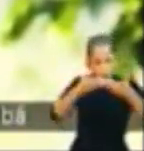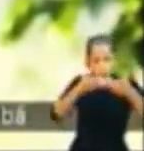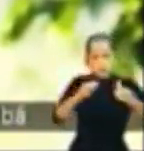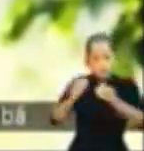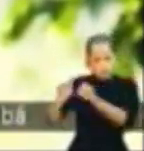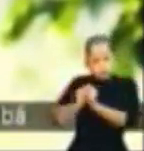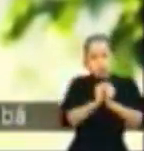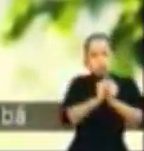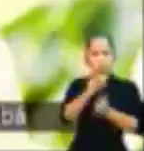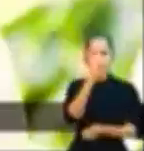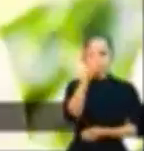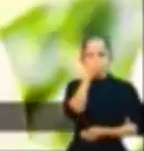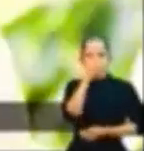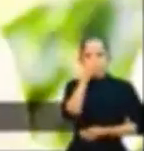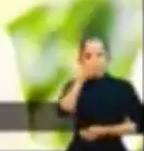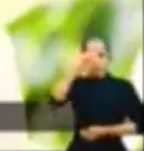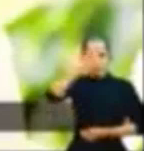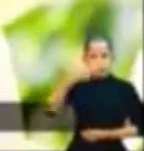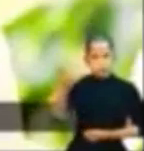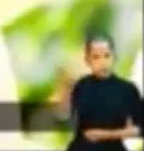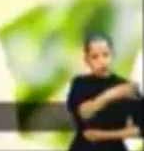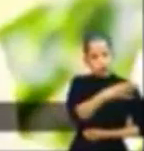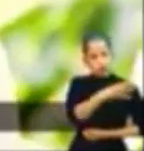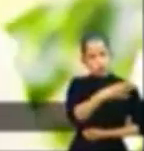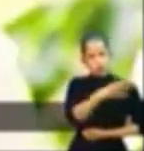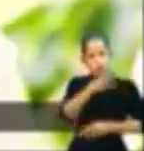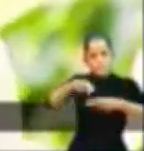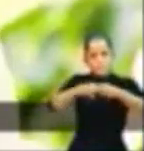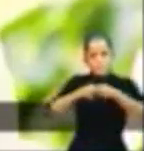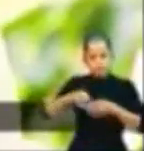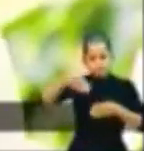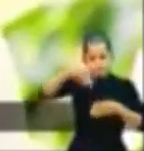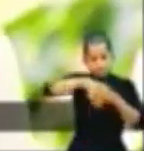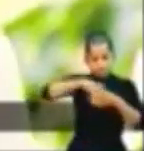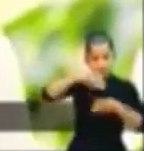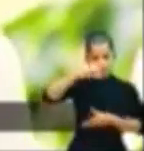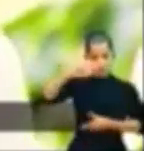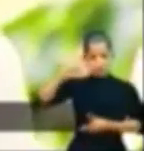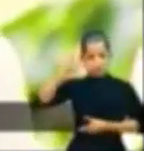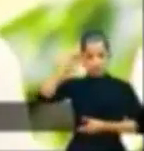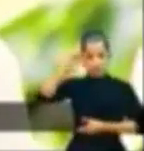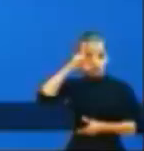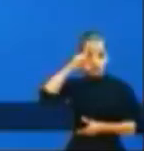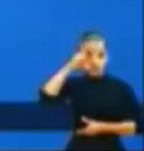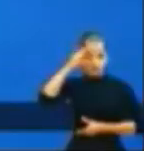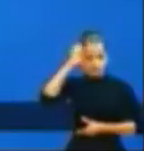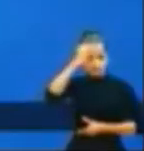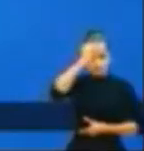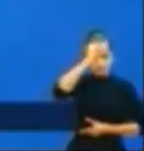nova história para Cuiabá. Por isso, vote 90, Gisela, prefeita de Cuiabá.